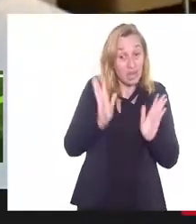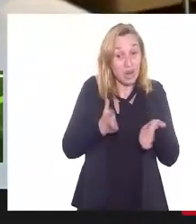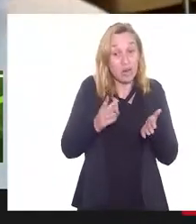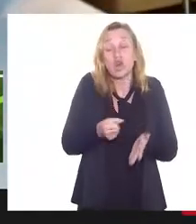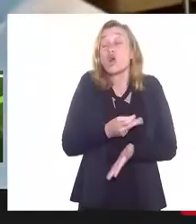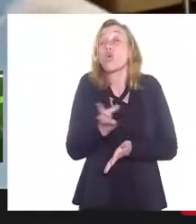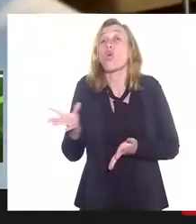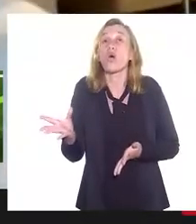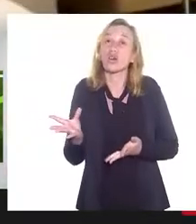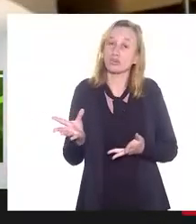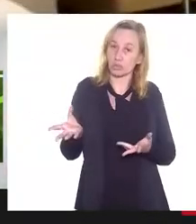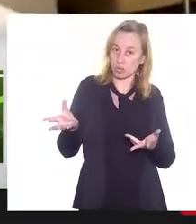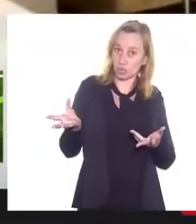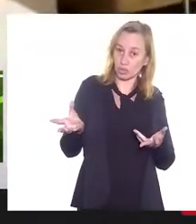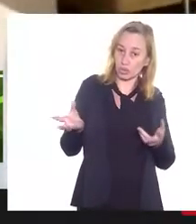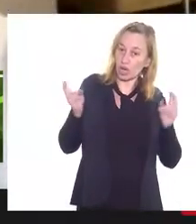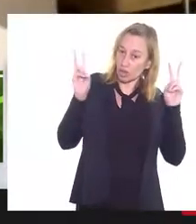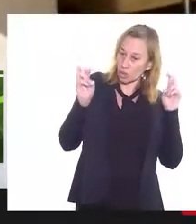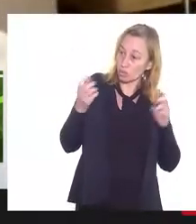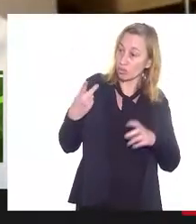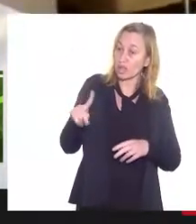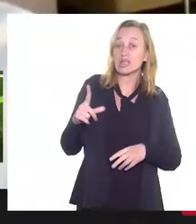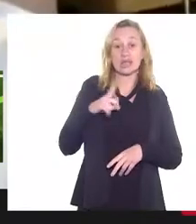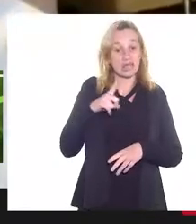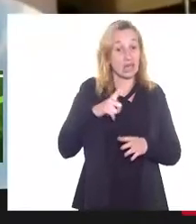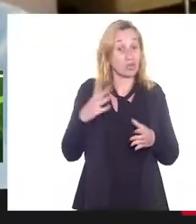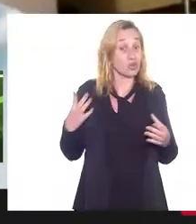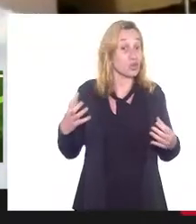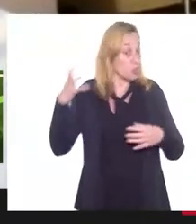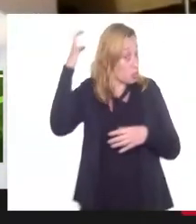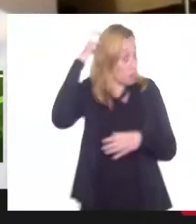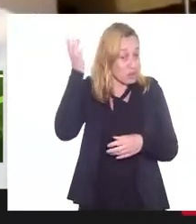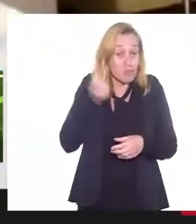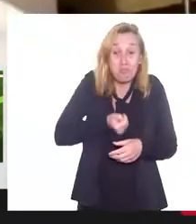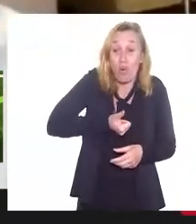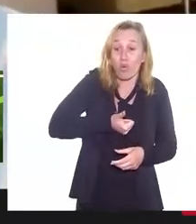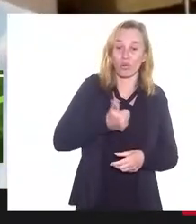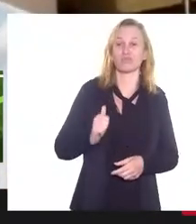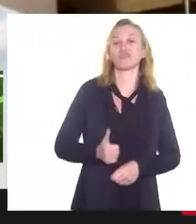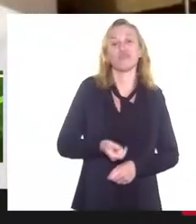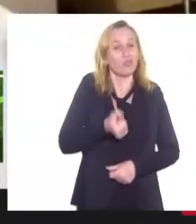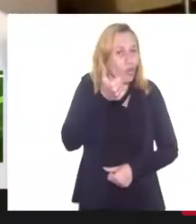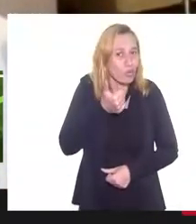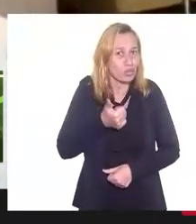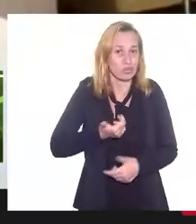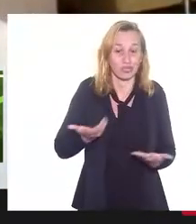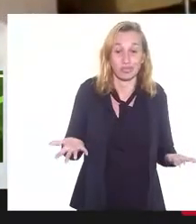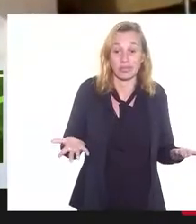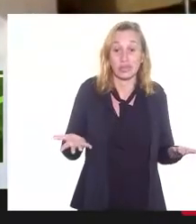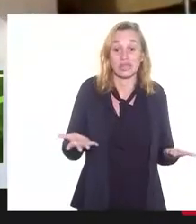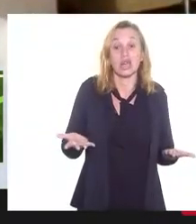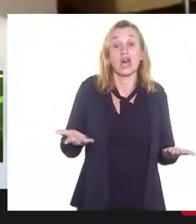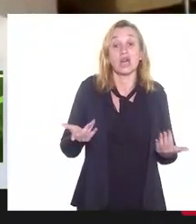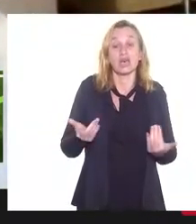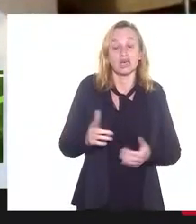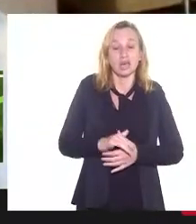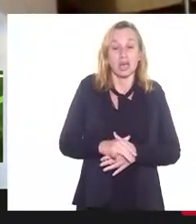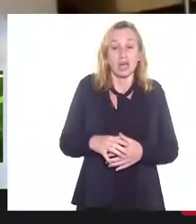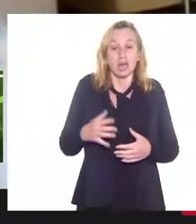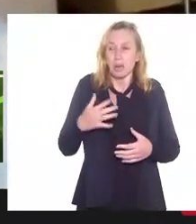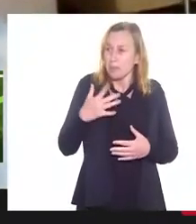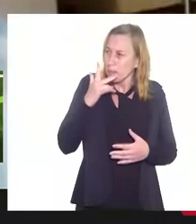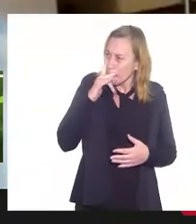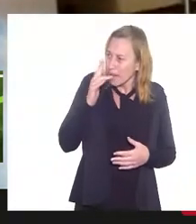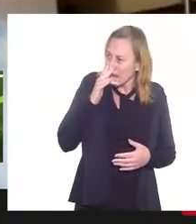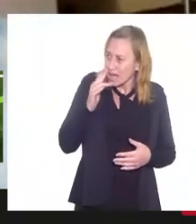quantos casos desses nós temos de condenação? Raríssimos. raríssimo. A impressão que eu tenho é que